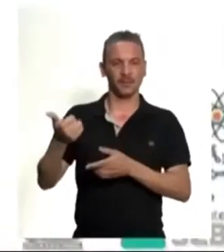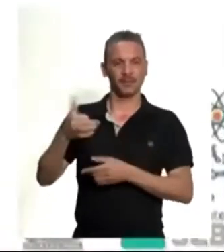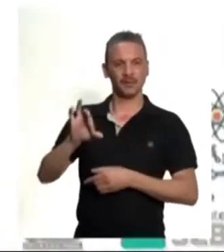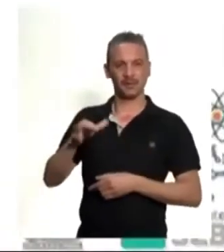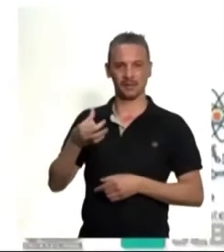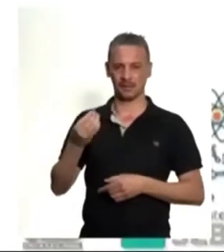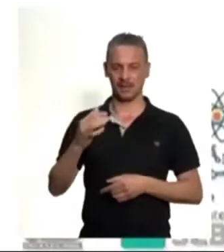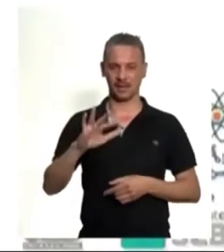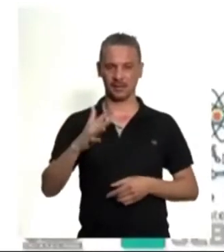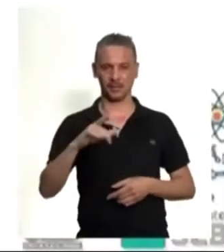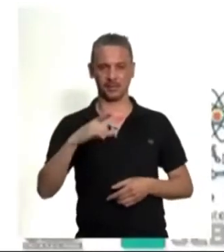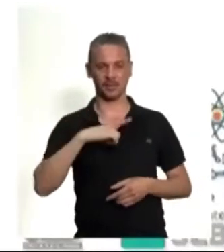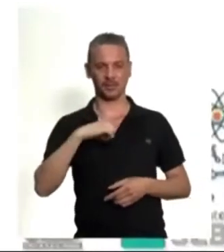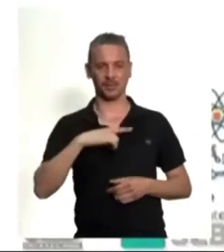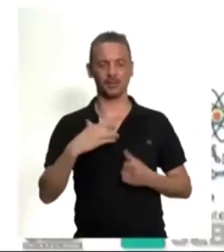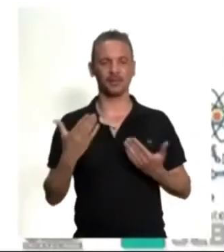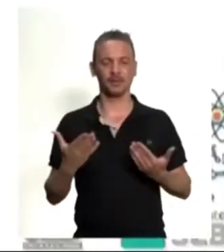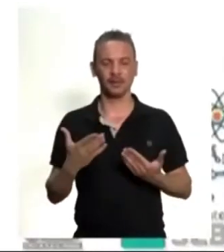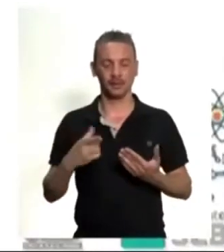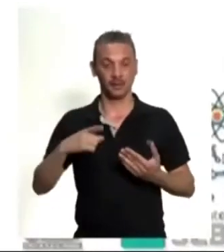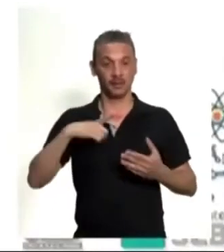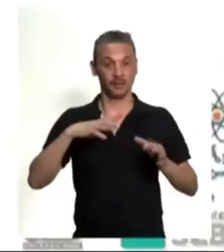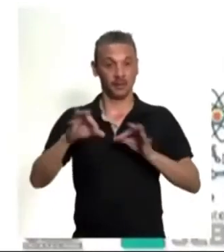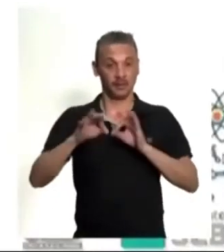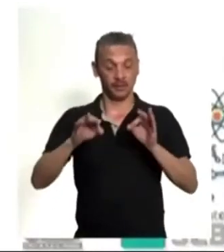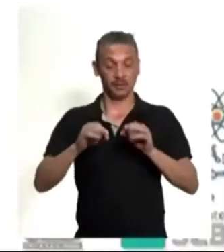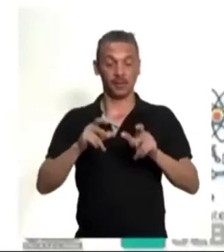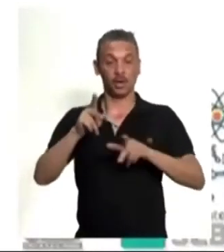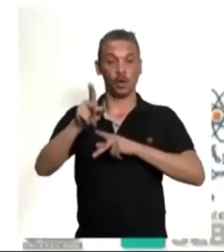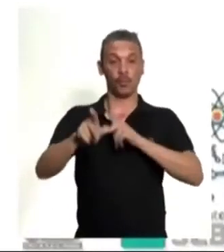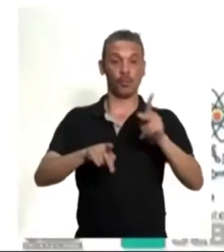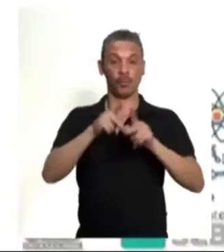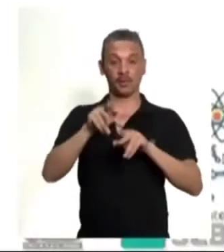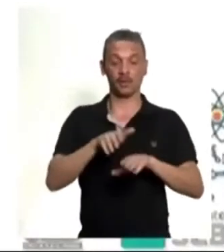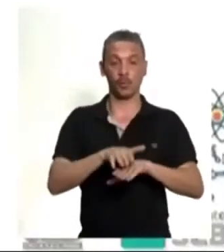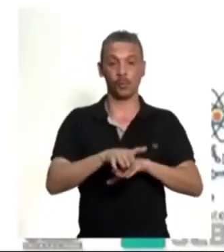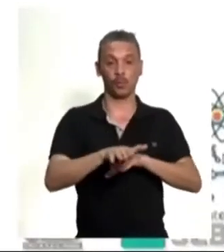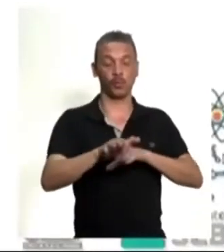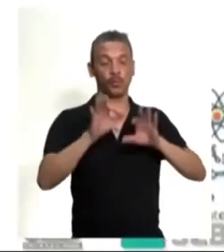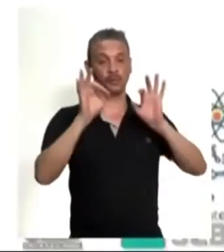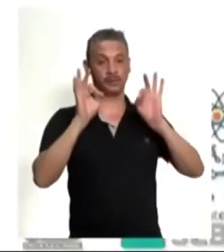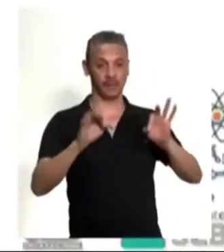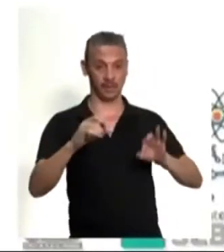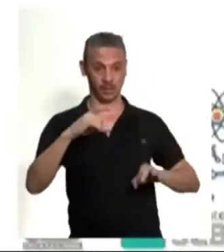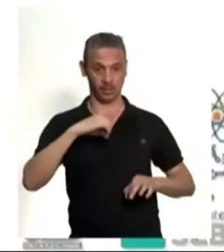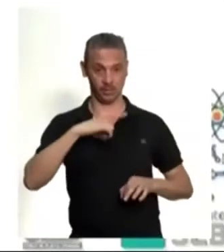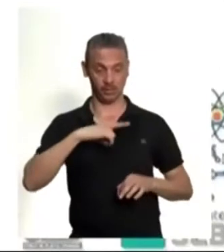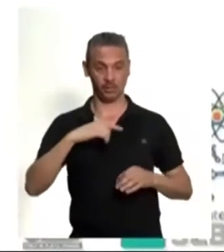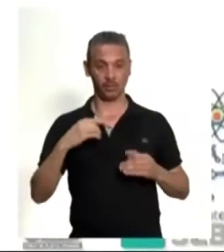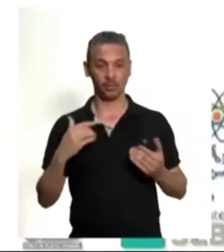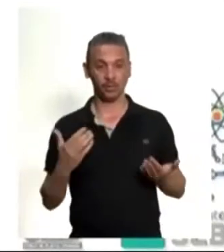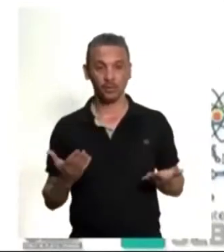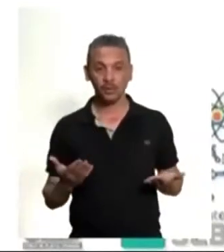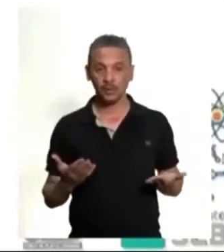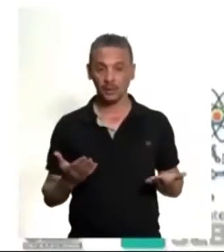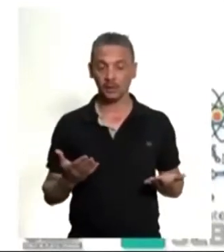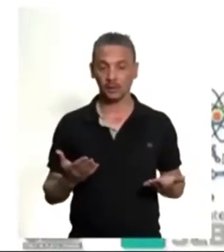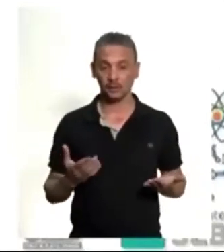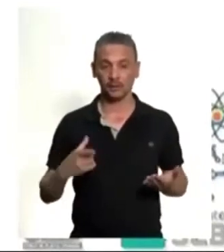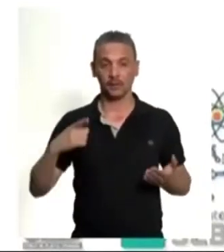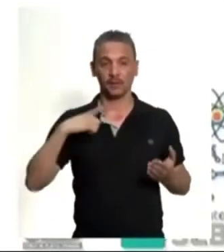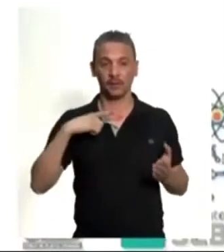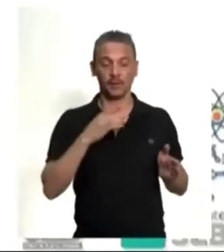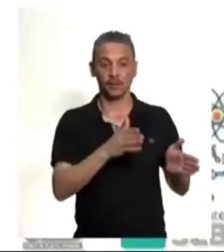que nos anos 70, predominantemente, a população já é urbana. Mas se você tiver que anotar, anota que o processo